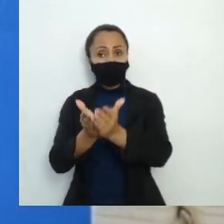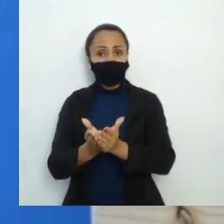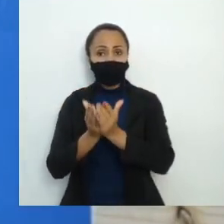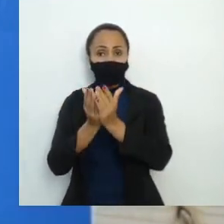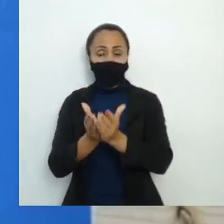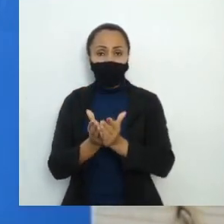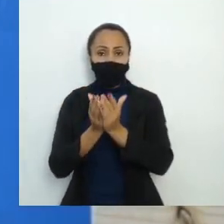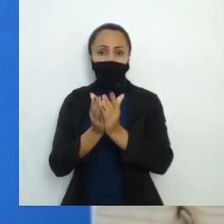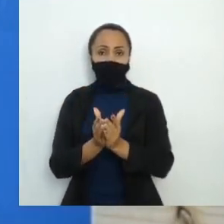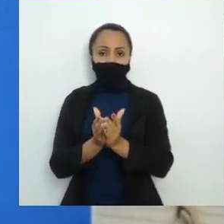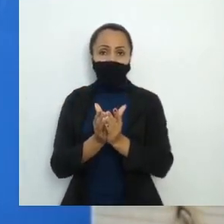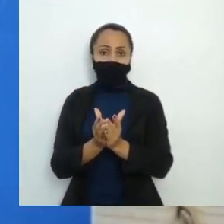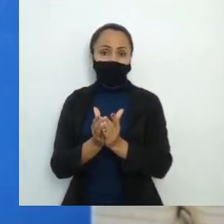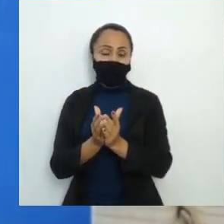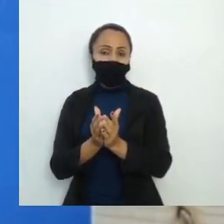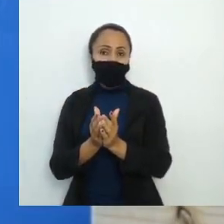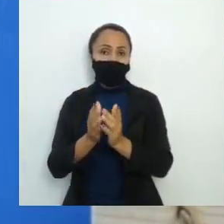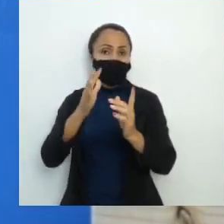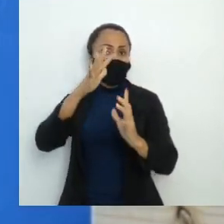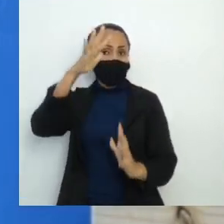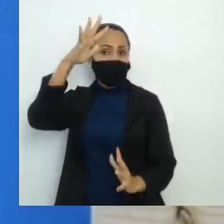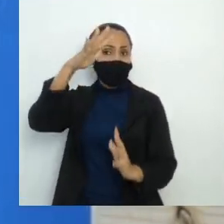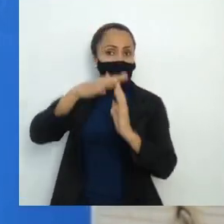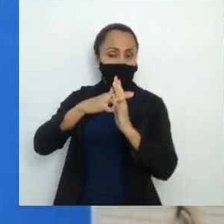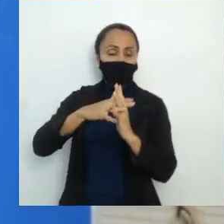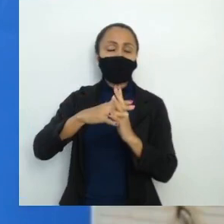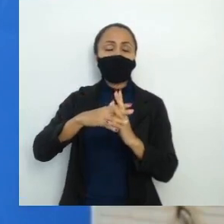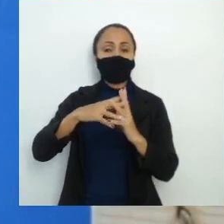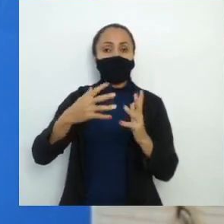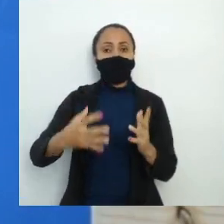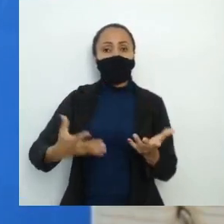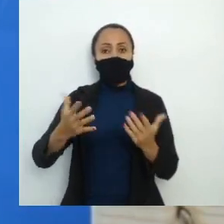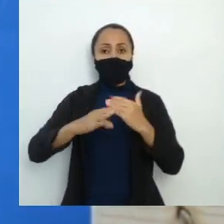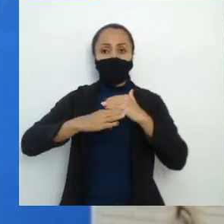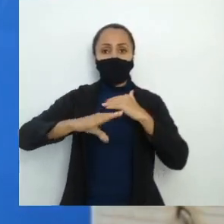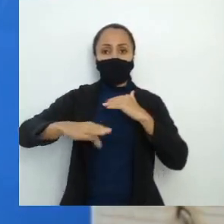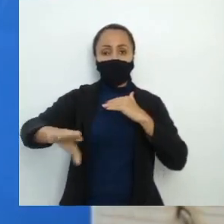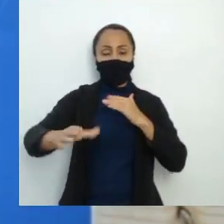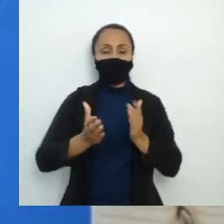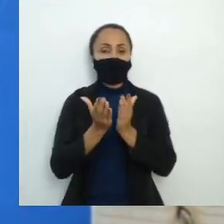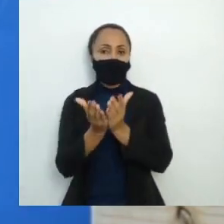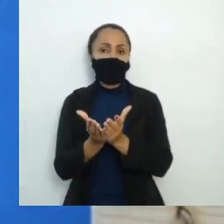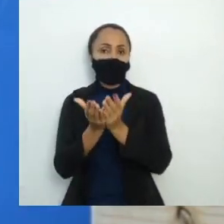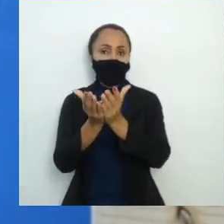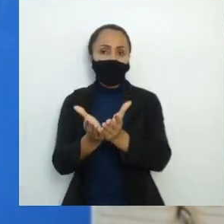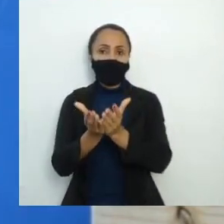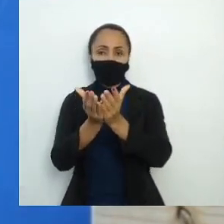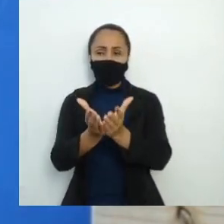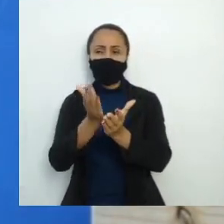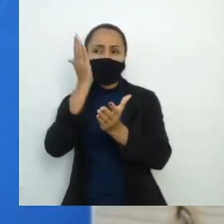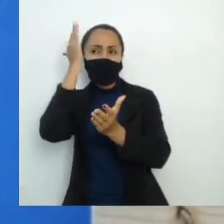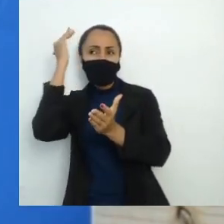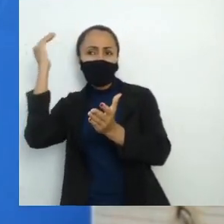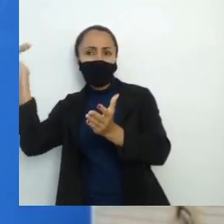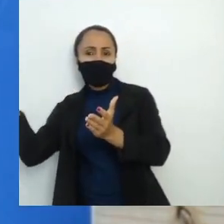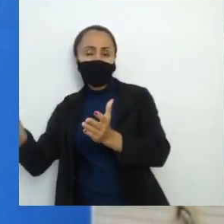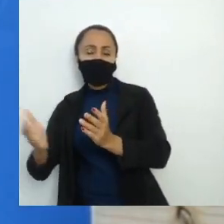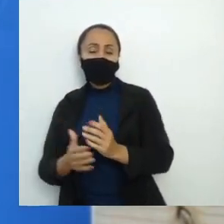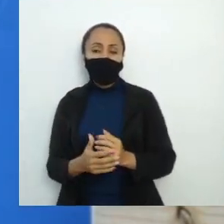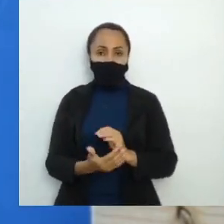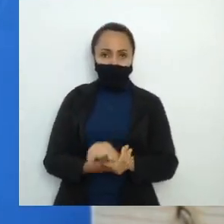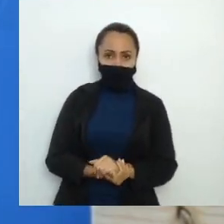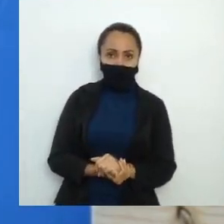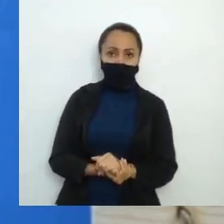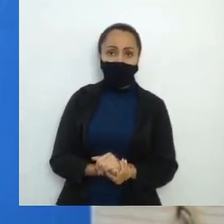a esquadra naval a ponto dela se tornar a rainha dos mares, né? Ter a maior esquadra naval de todas, certo? Então, a partir desse ato de navegação,